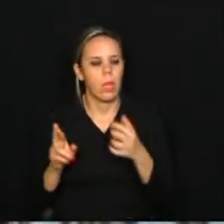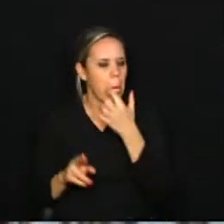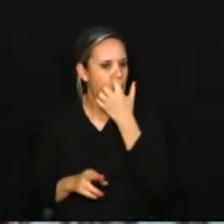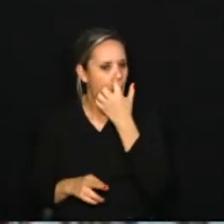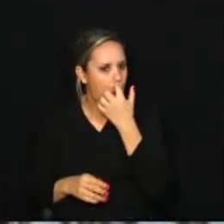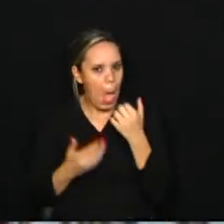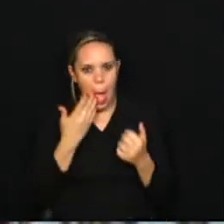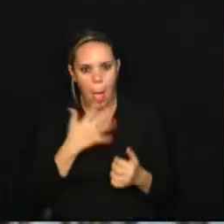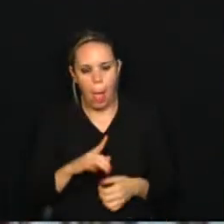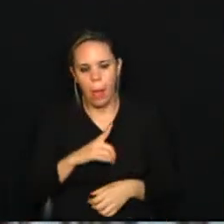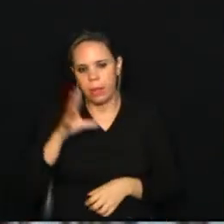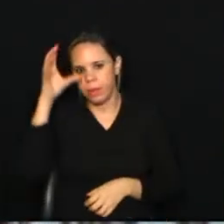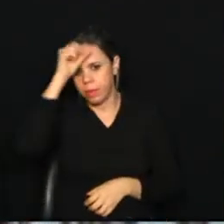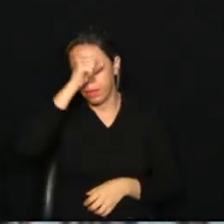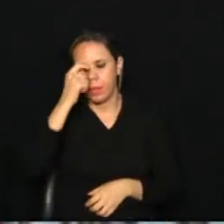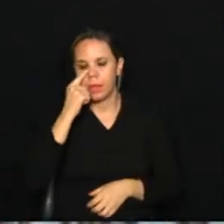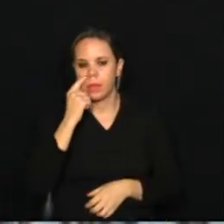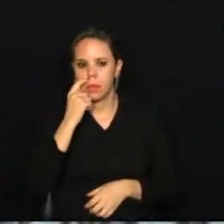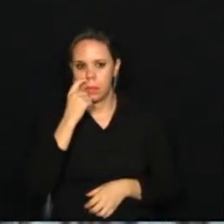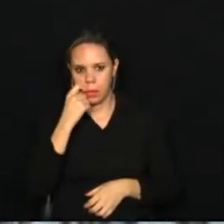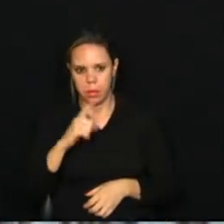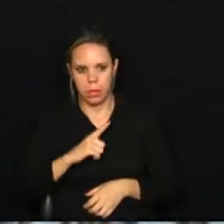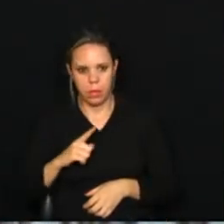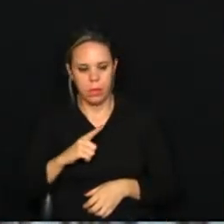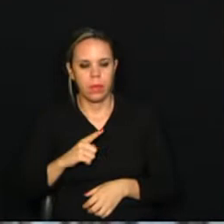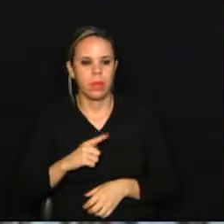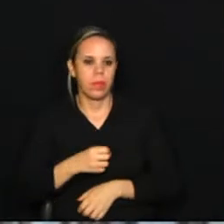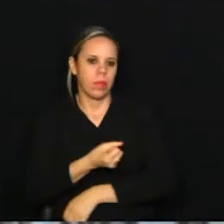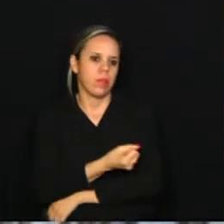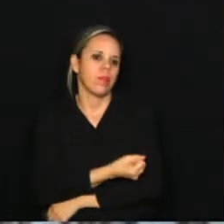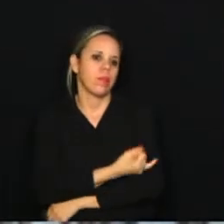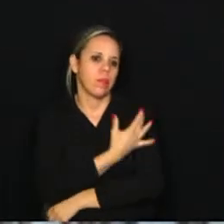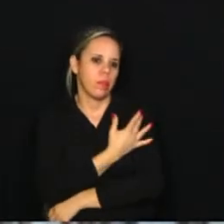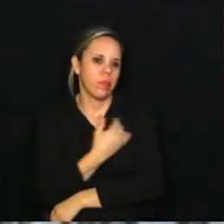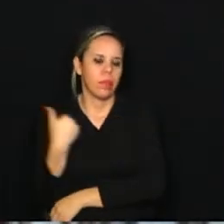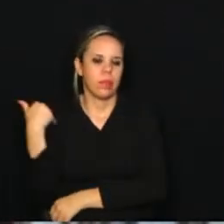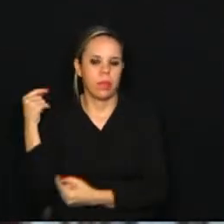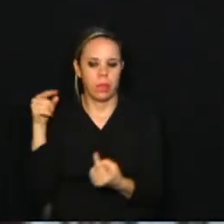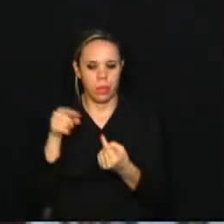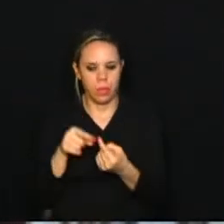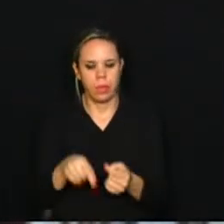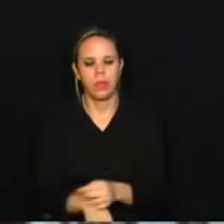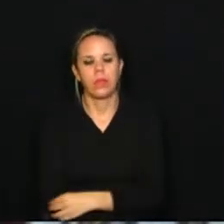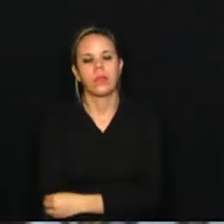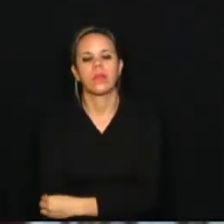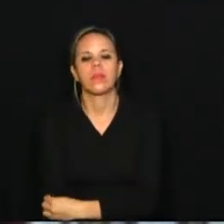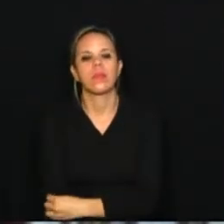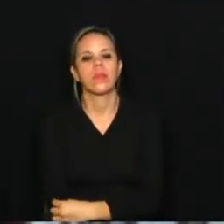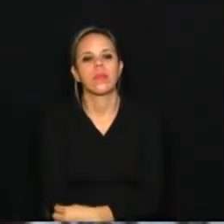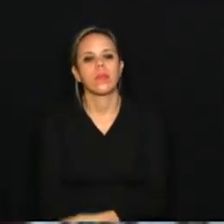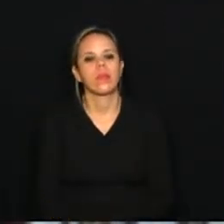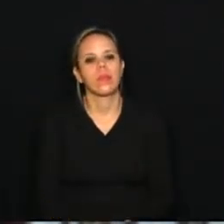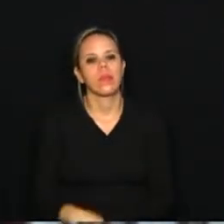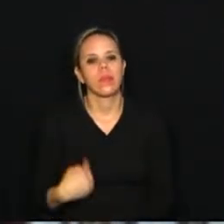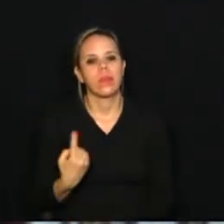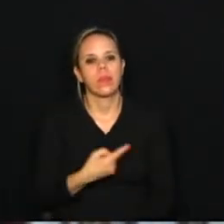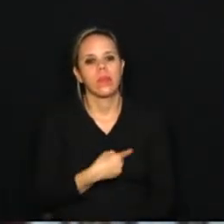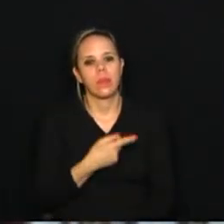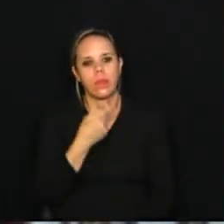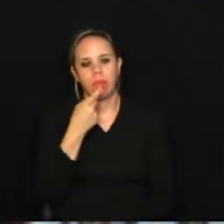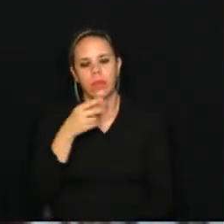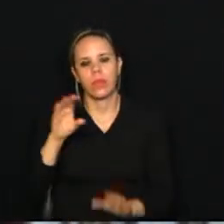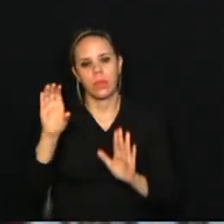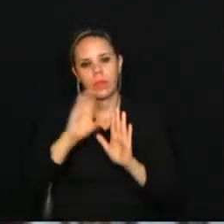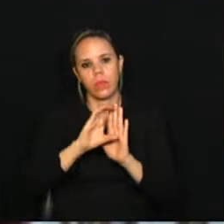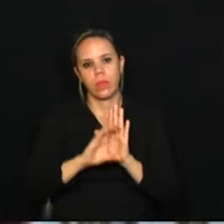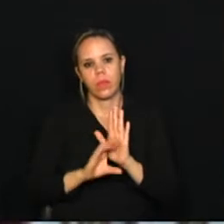criança tenha aprendido até aquela série, até aquela idade. E nós estabelecemos um